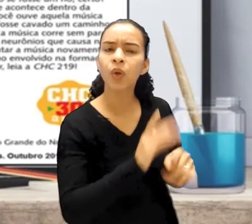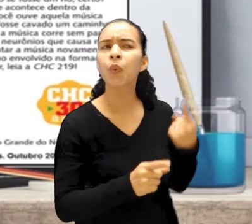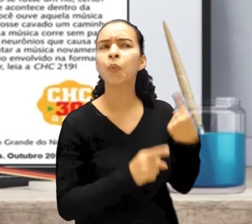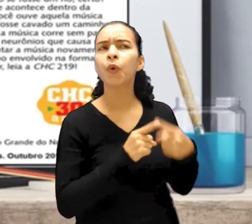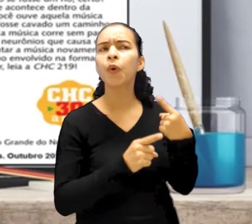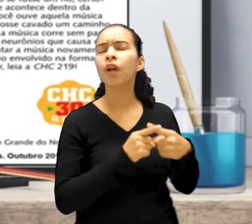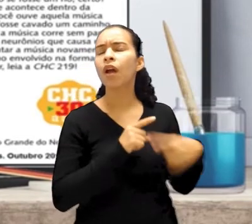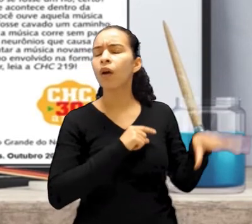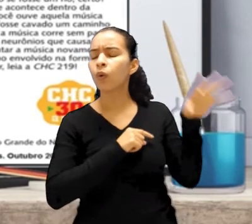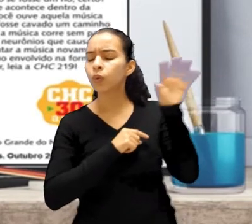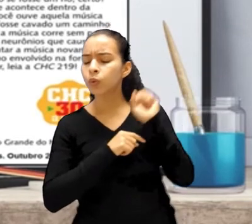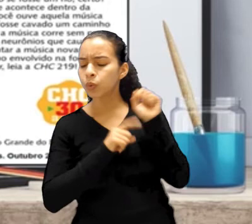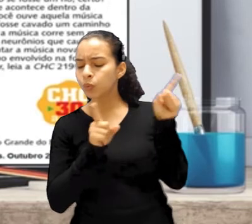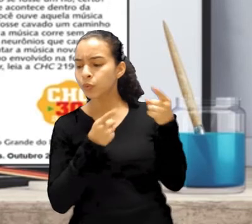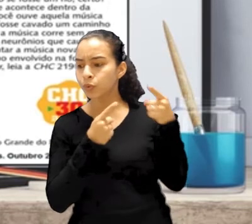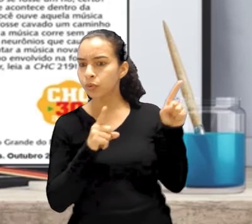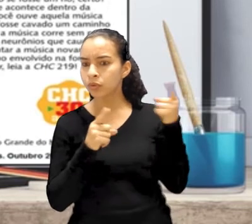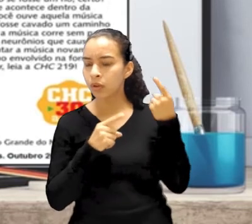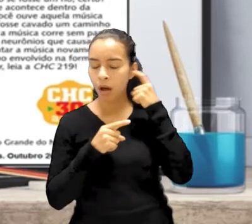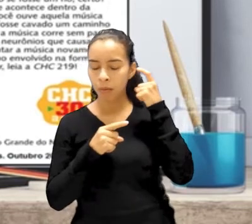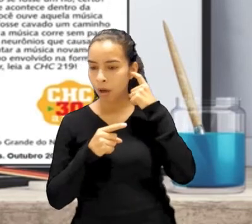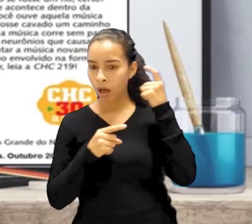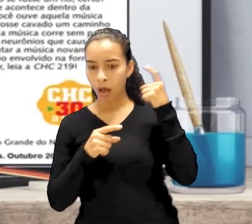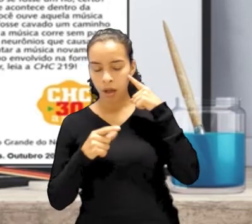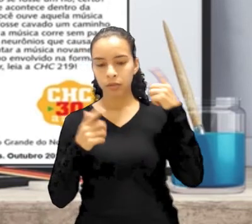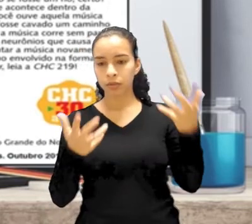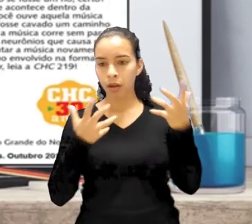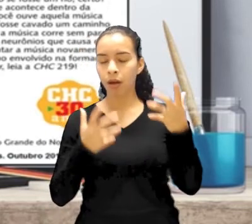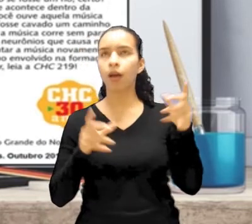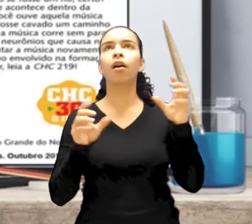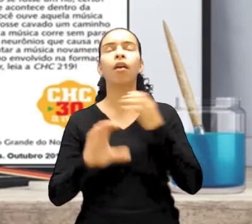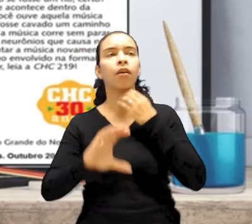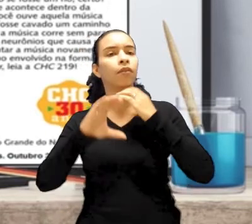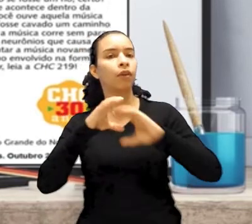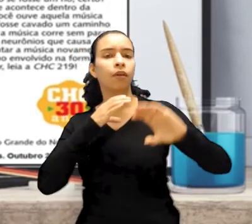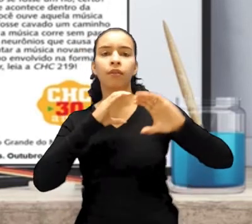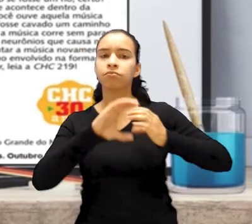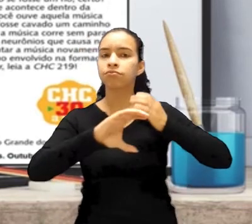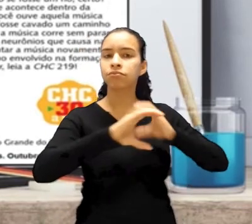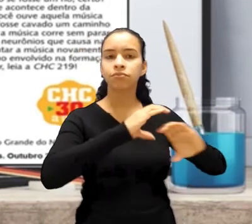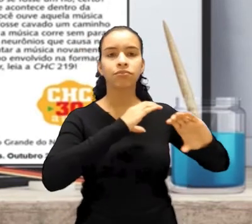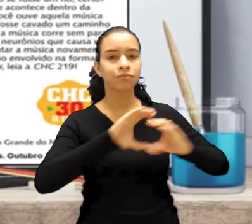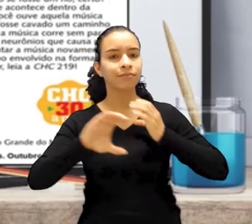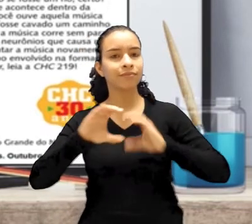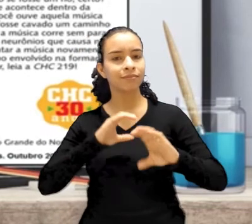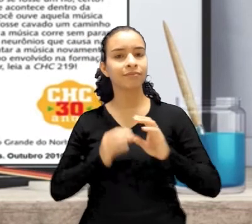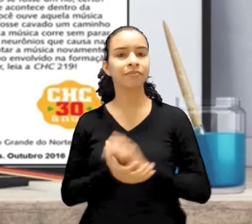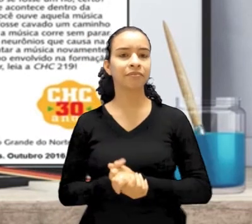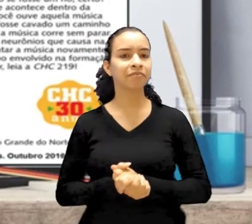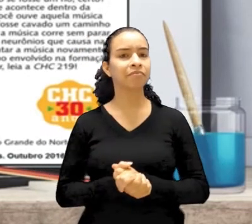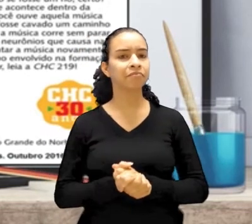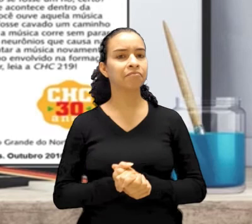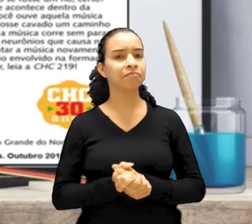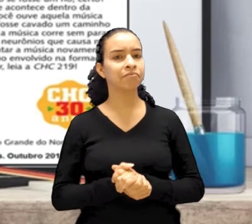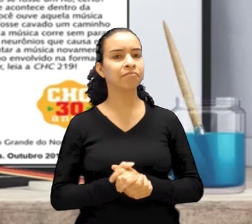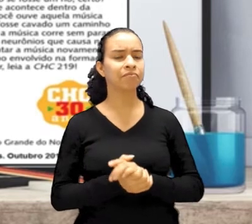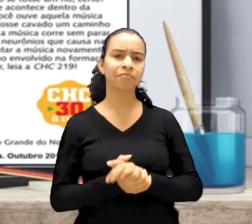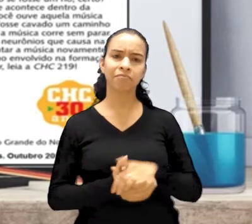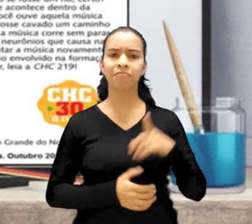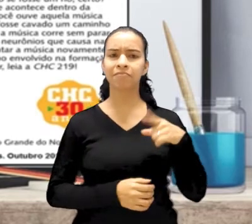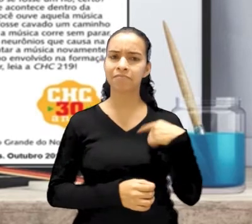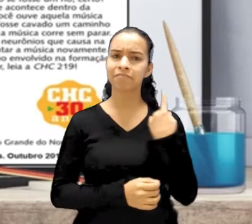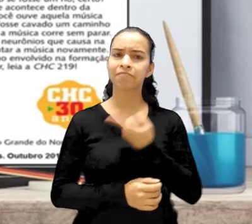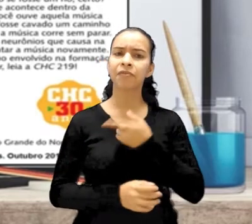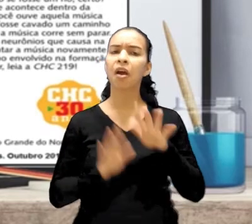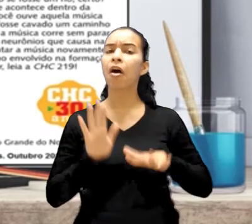né? O porquê que algumas músicas não saem da nossa cabeça. E isso é algo que todos nós passamos por isso, né? Às vezes a